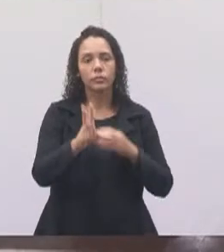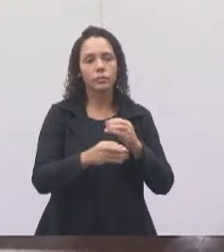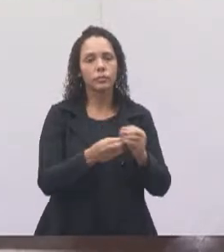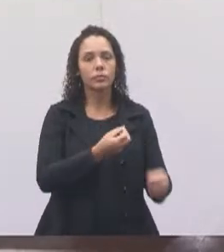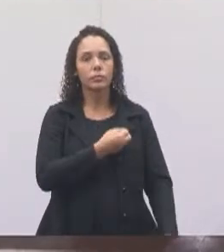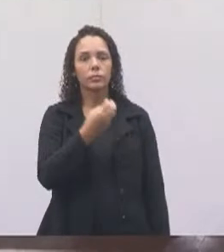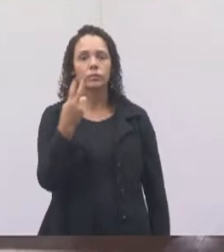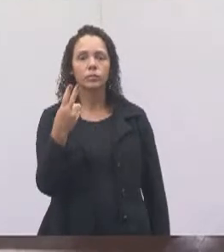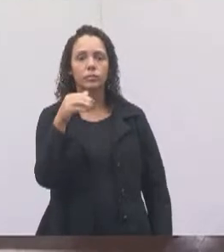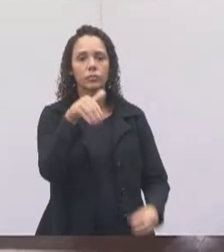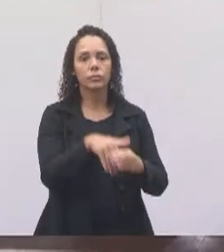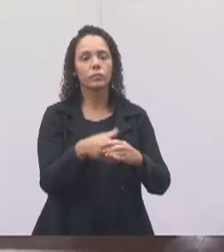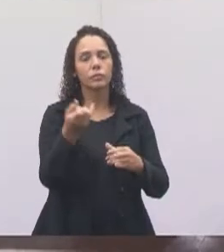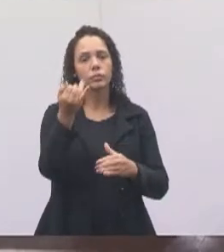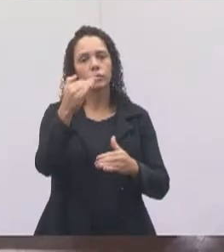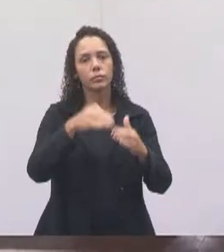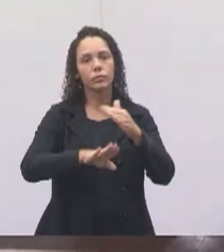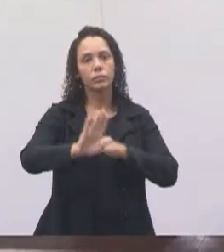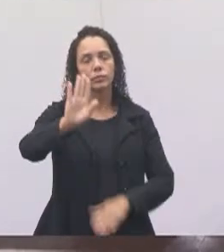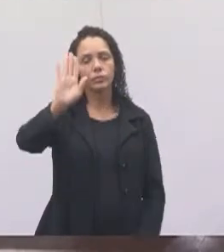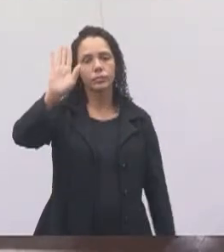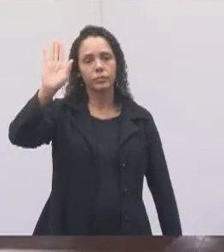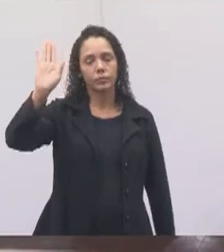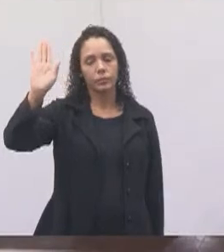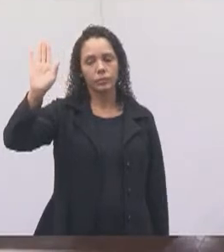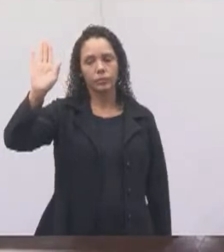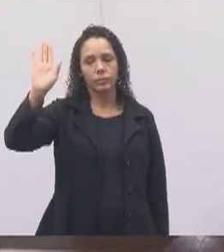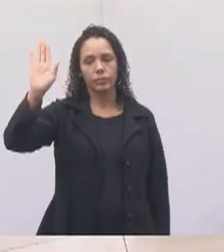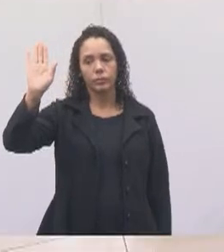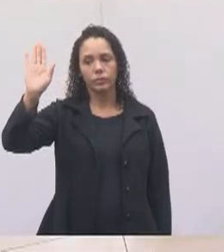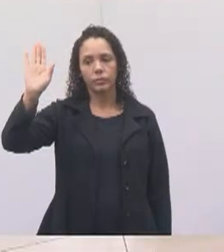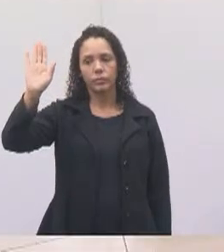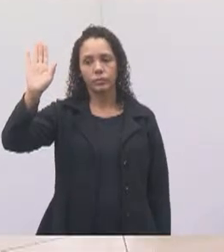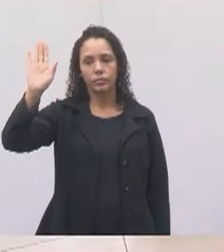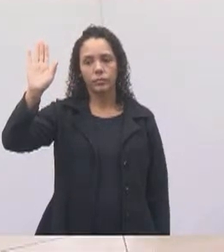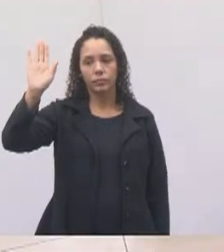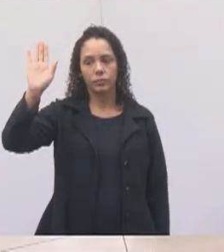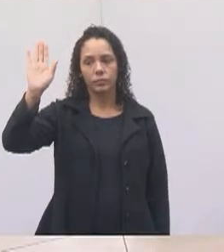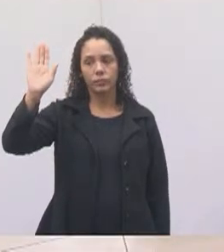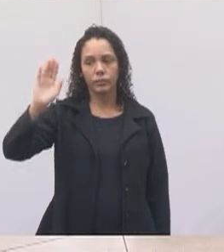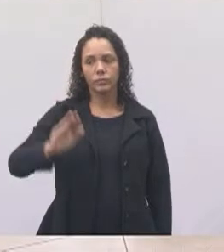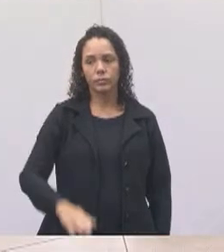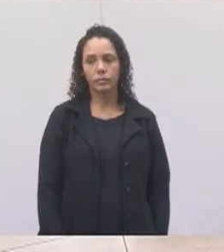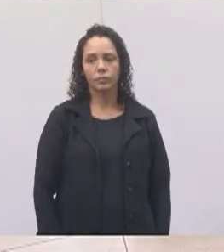Emenda número 2 em votação. Os que forem contrários se manifestem levantando o braço.